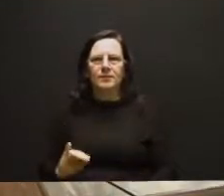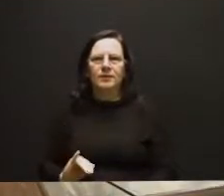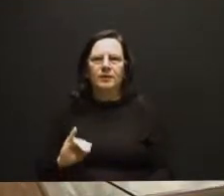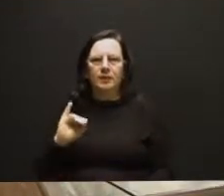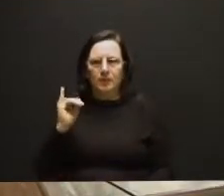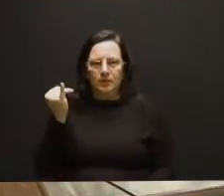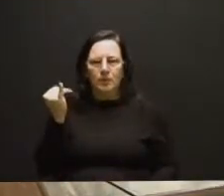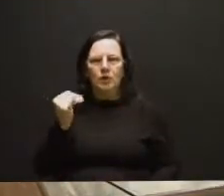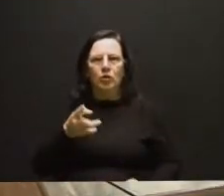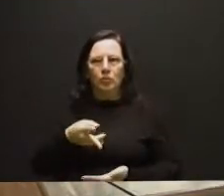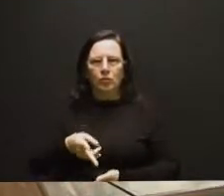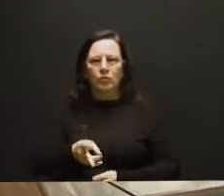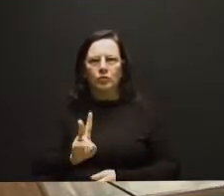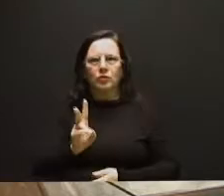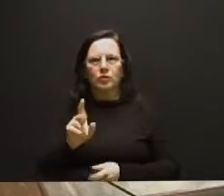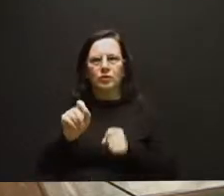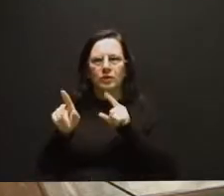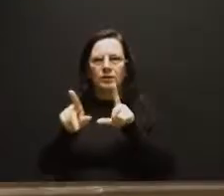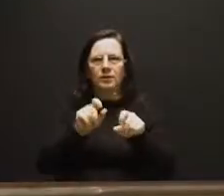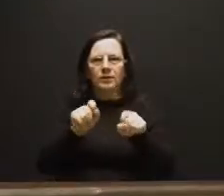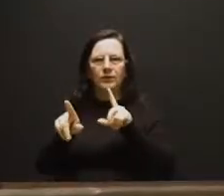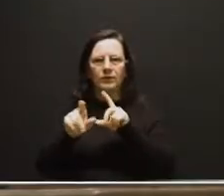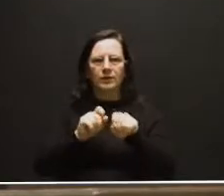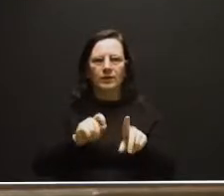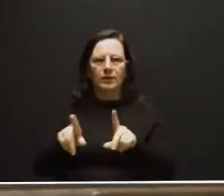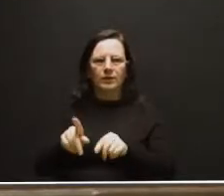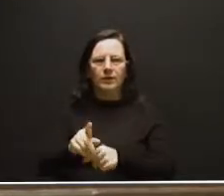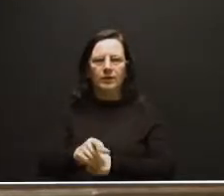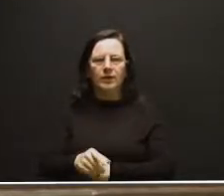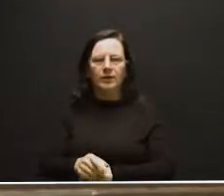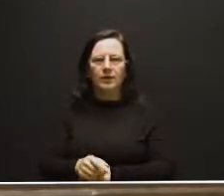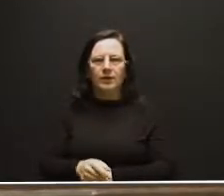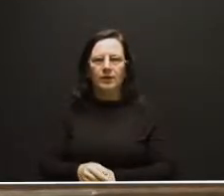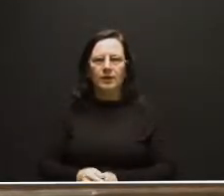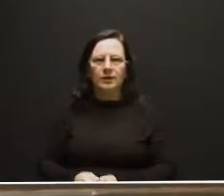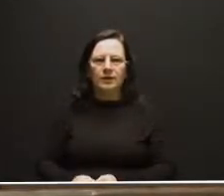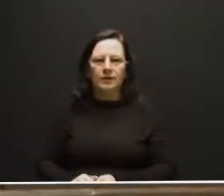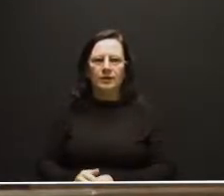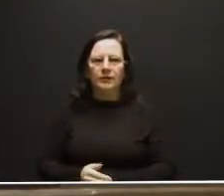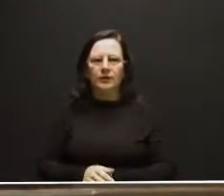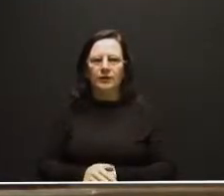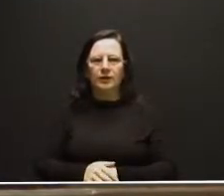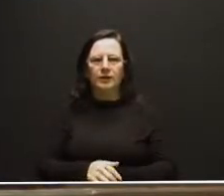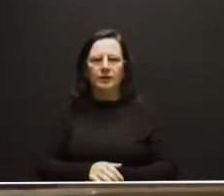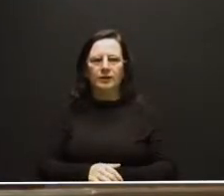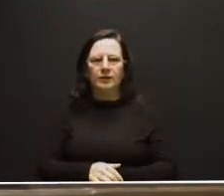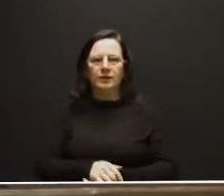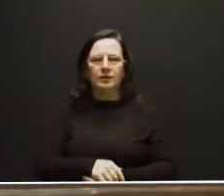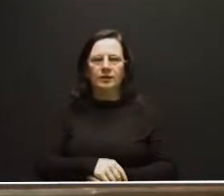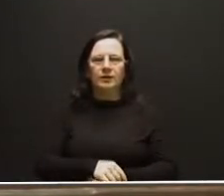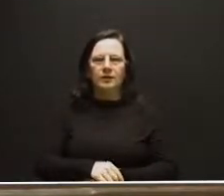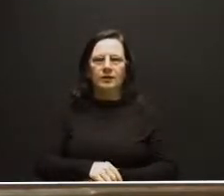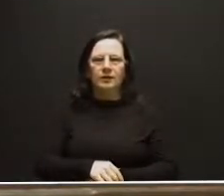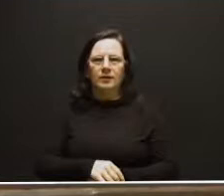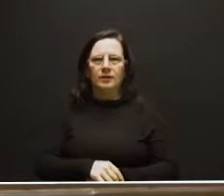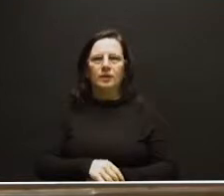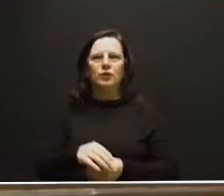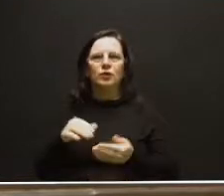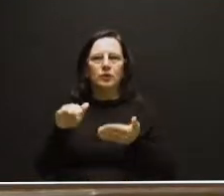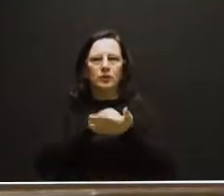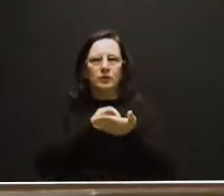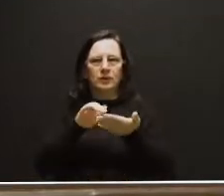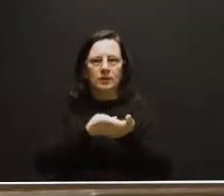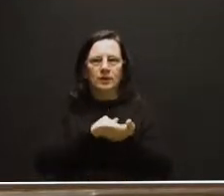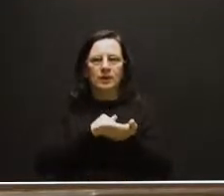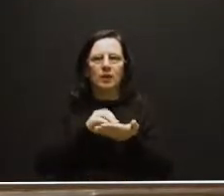vou continuar as minhas críticas construtivas é que vão de encontro ao nosso secretário municipal